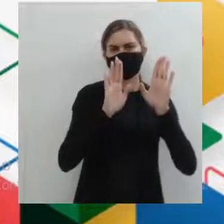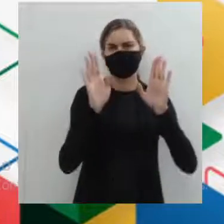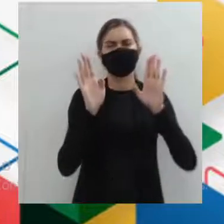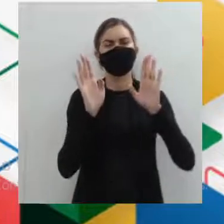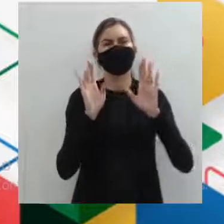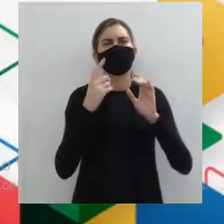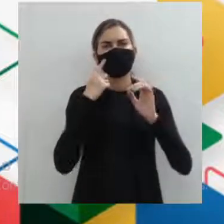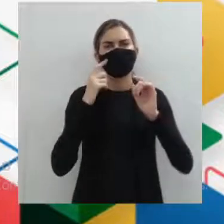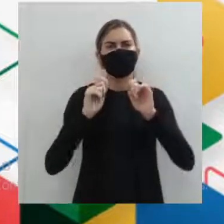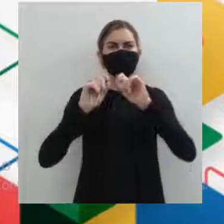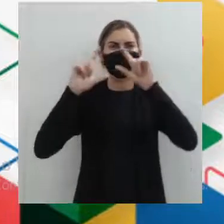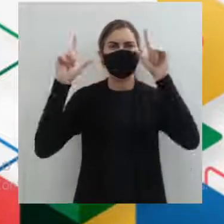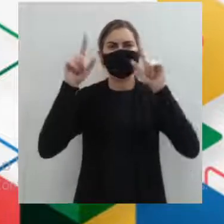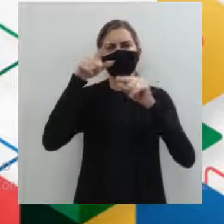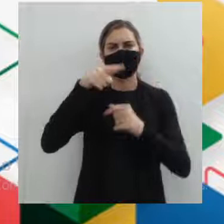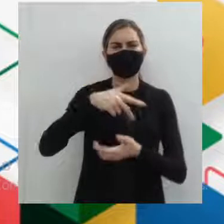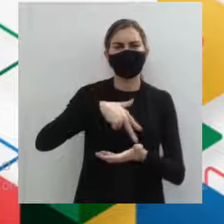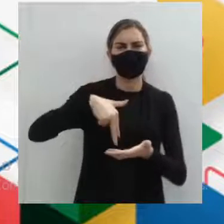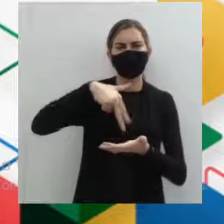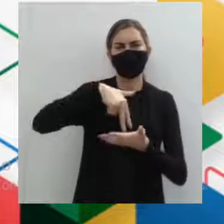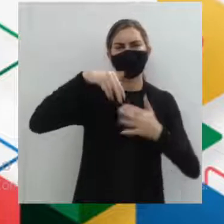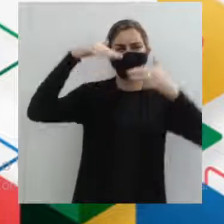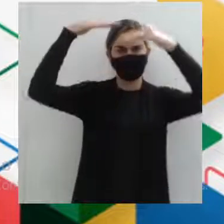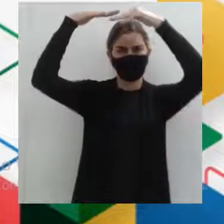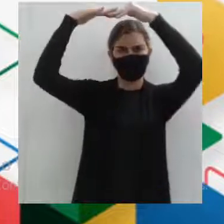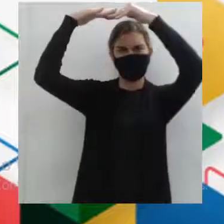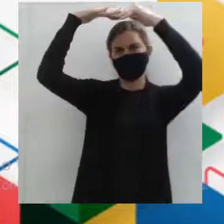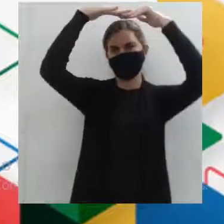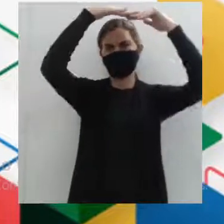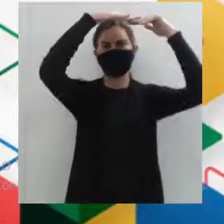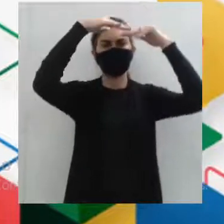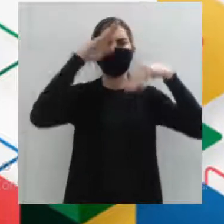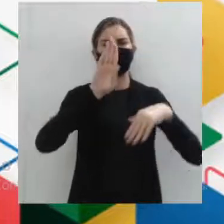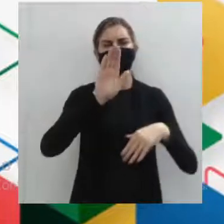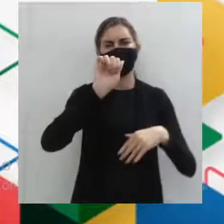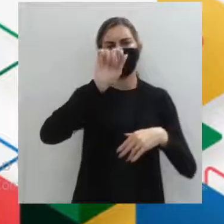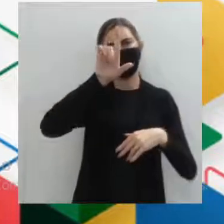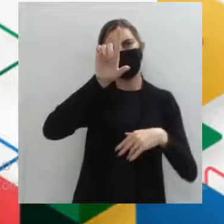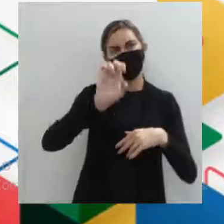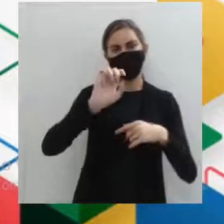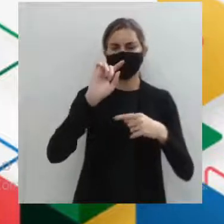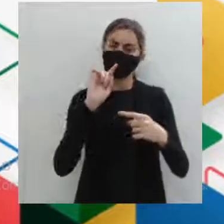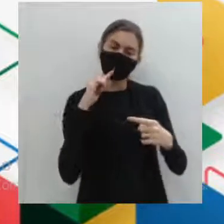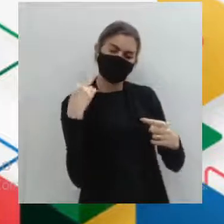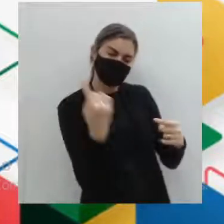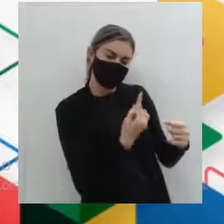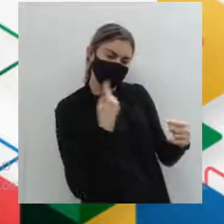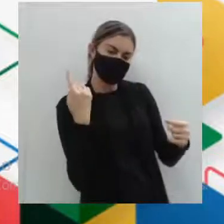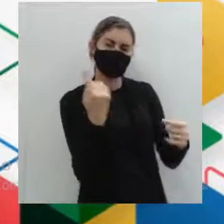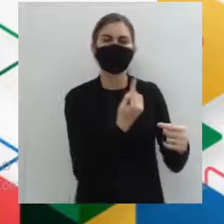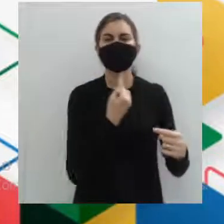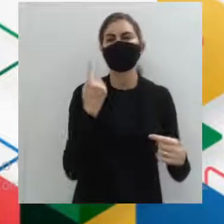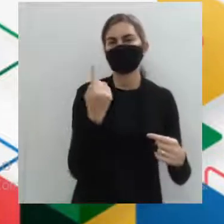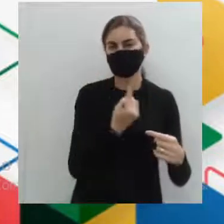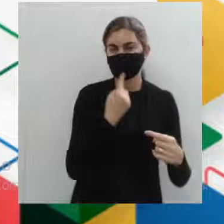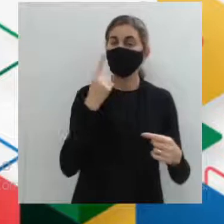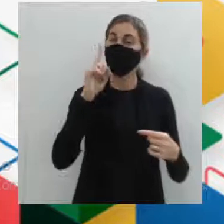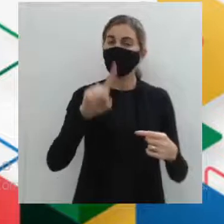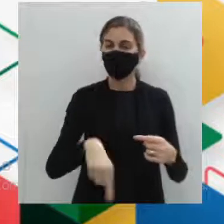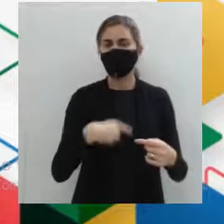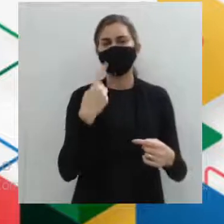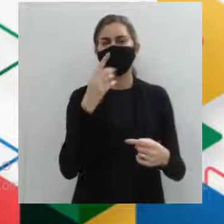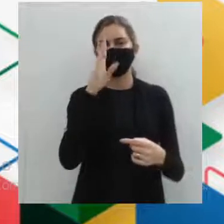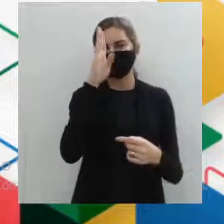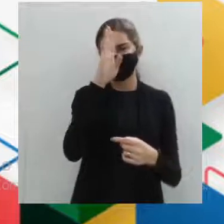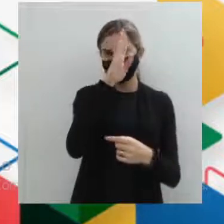vídeo superior tem o movimento do balé, o movimento de pivô giratório, né? E girar é um